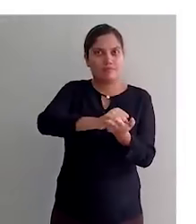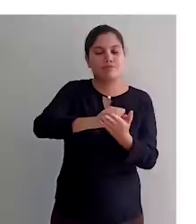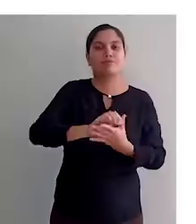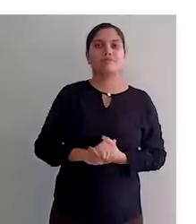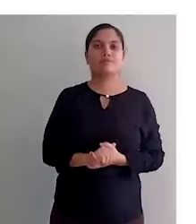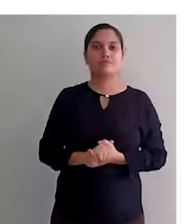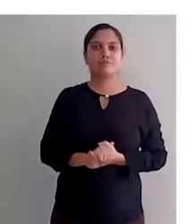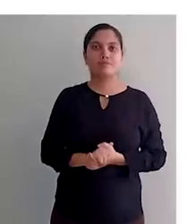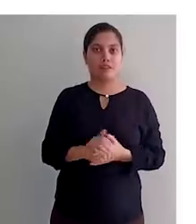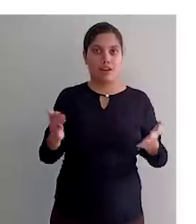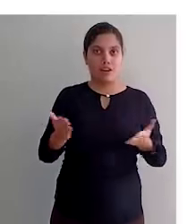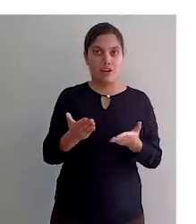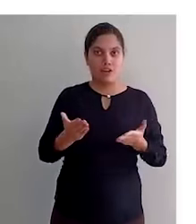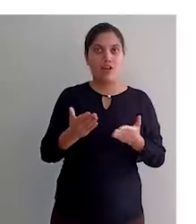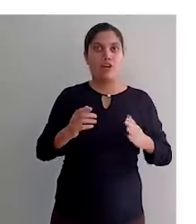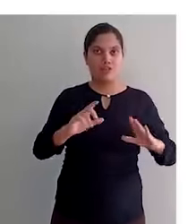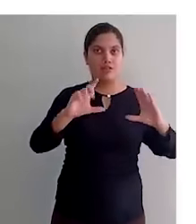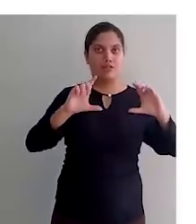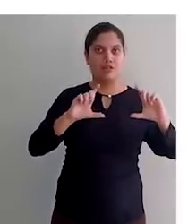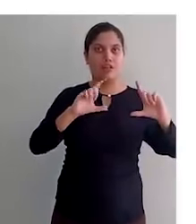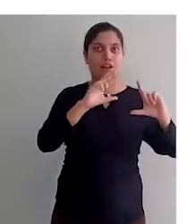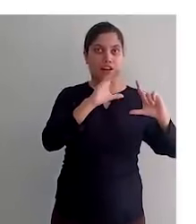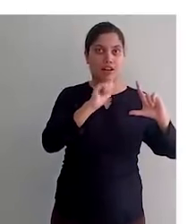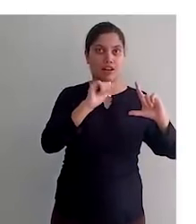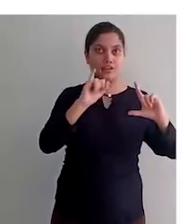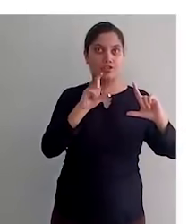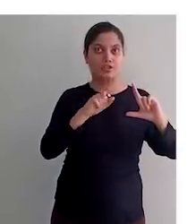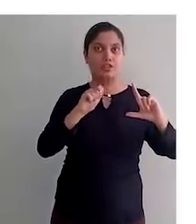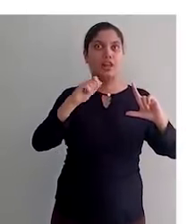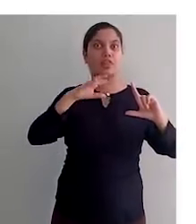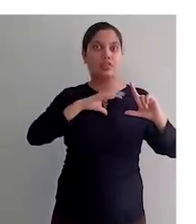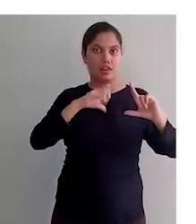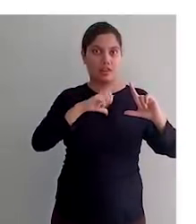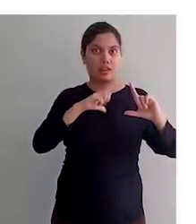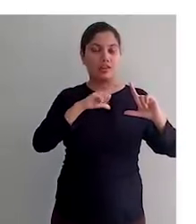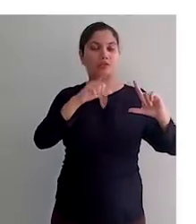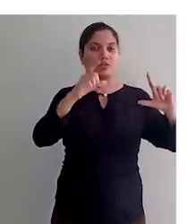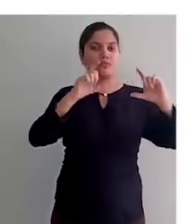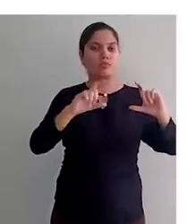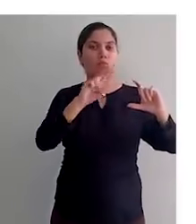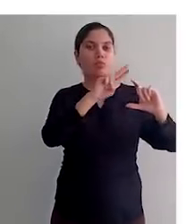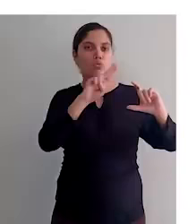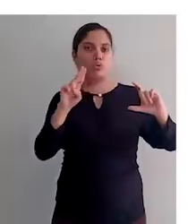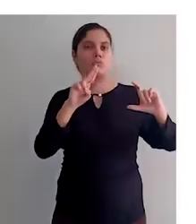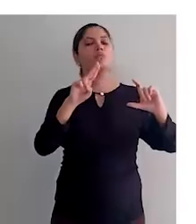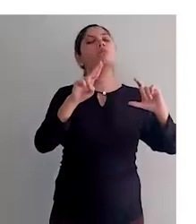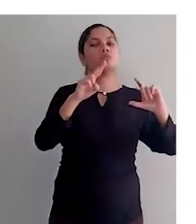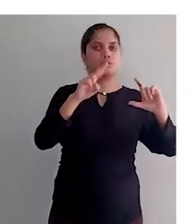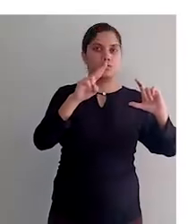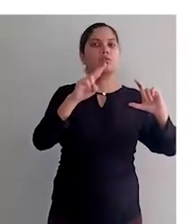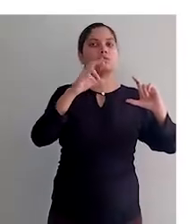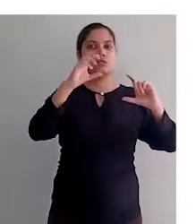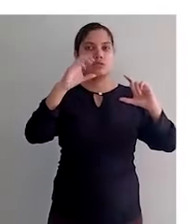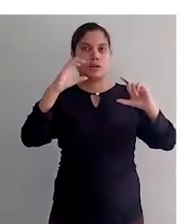Agora no Caixa Tem, é preciso que informe o número do seu celular e os números de CEP onde mora.